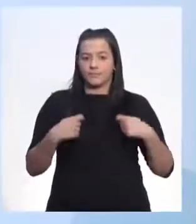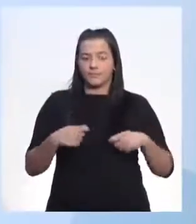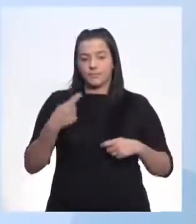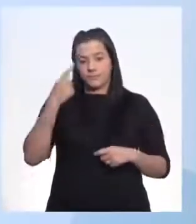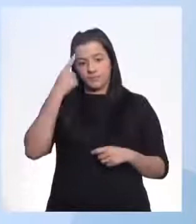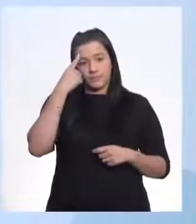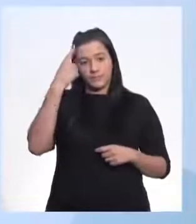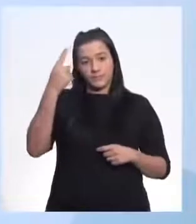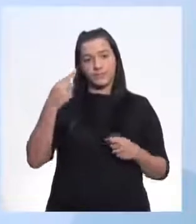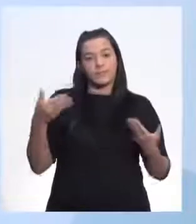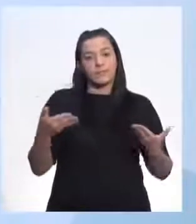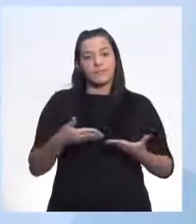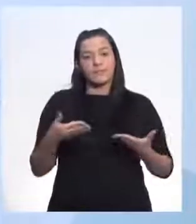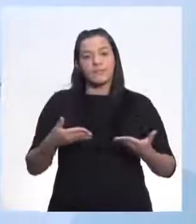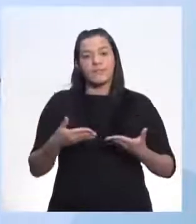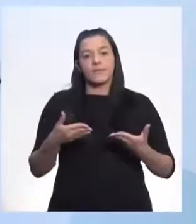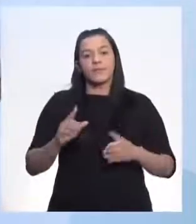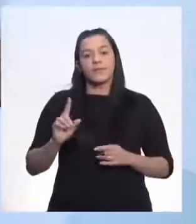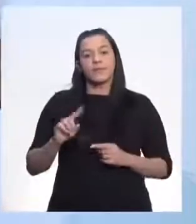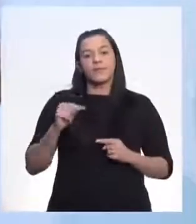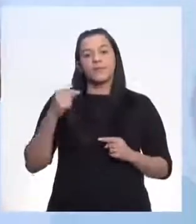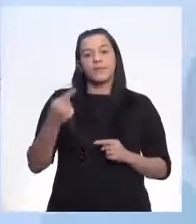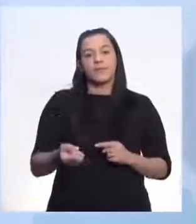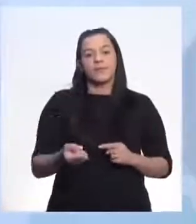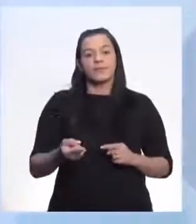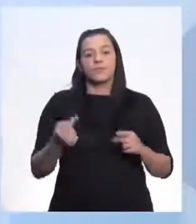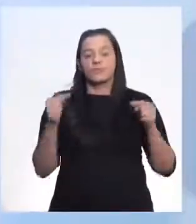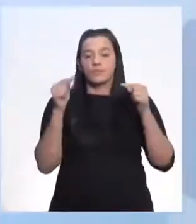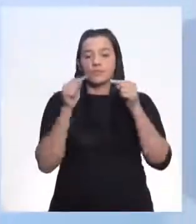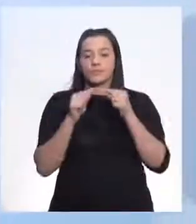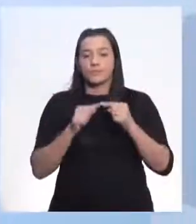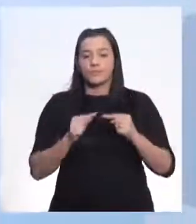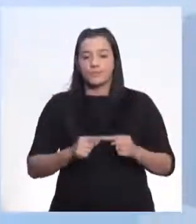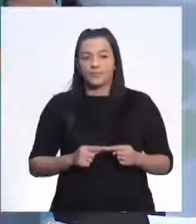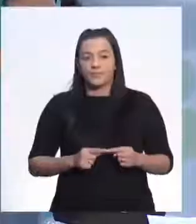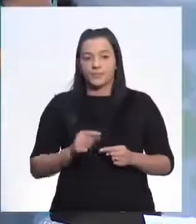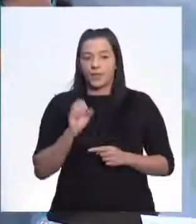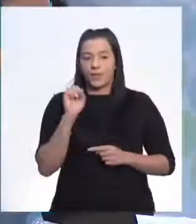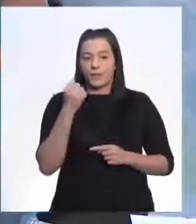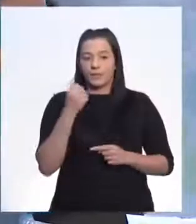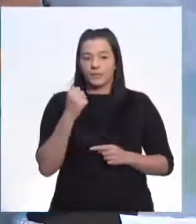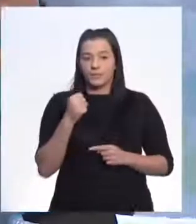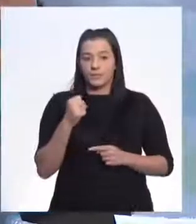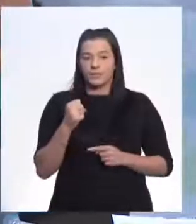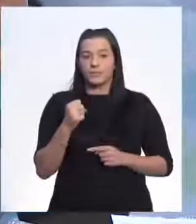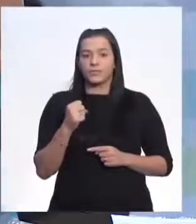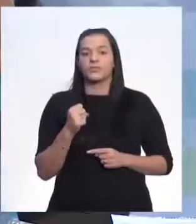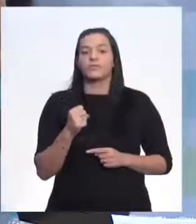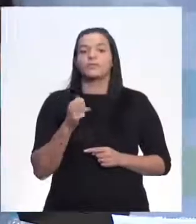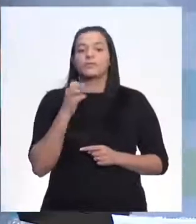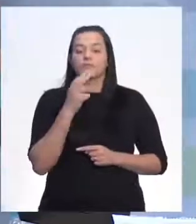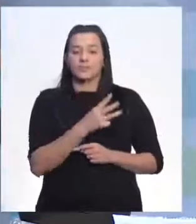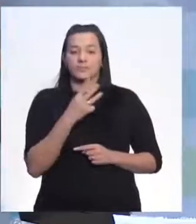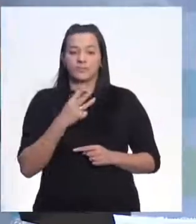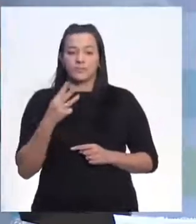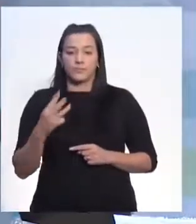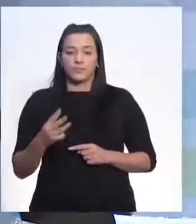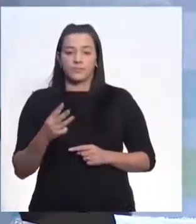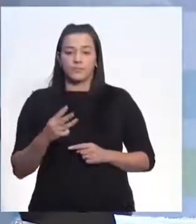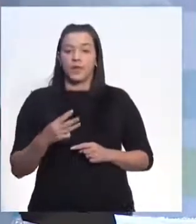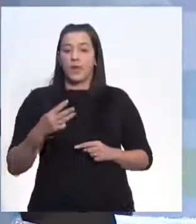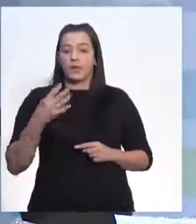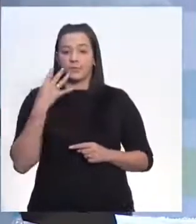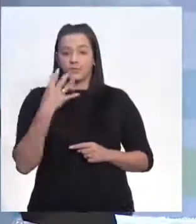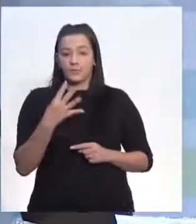Lembra, agora, o próximo passo, combinar as 8 brancas de 3 em 3, as